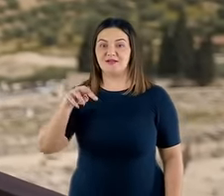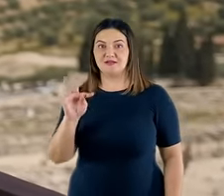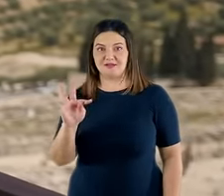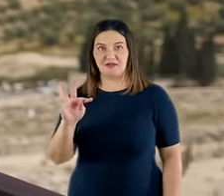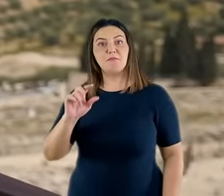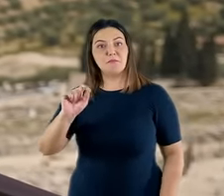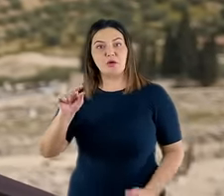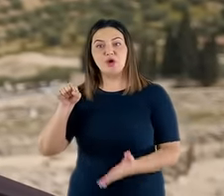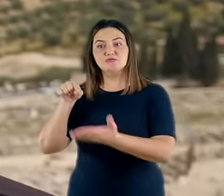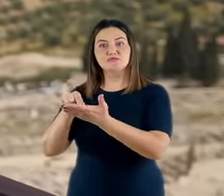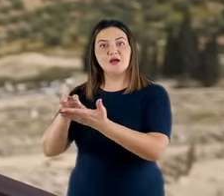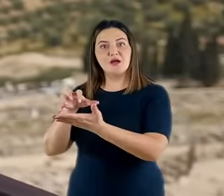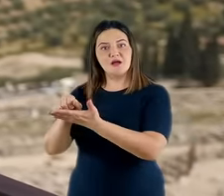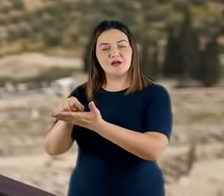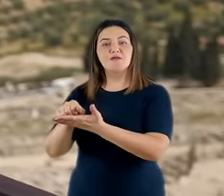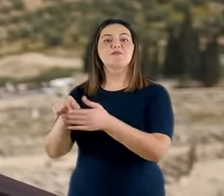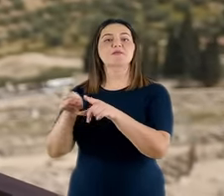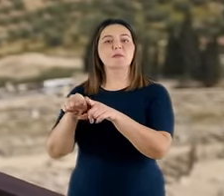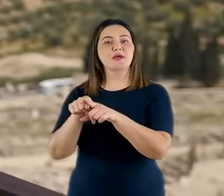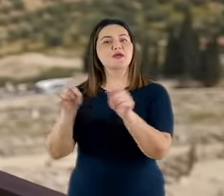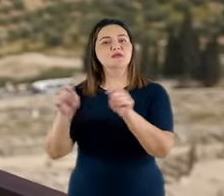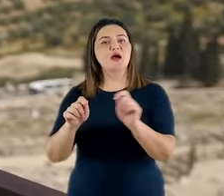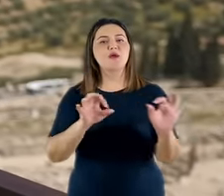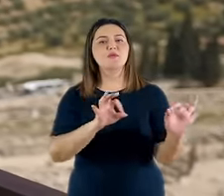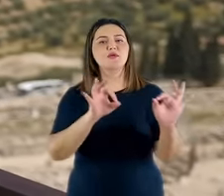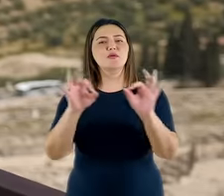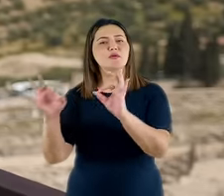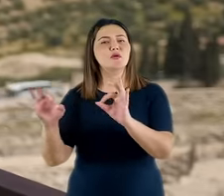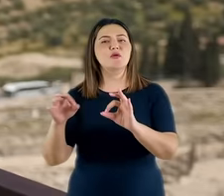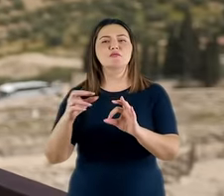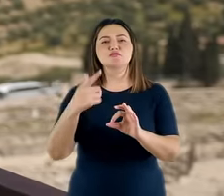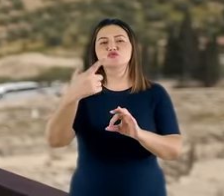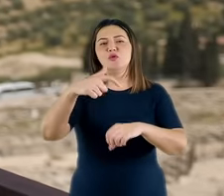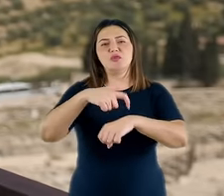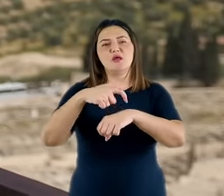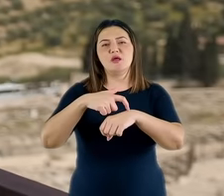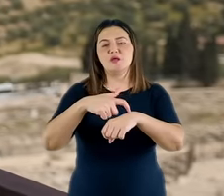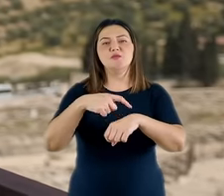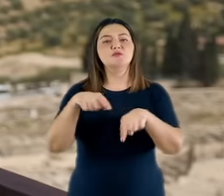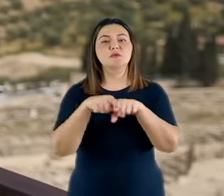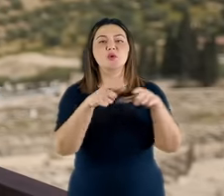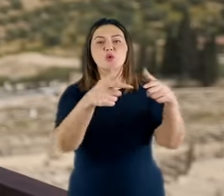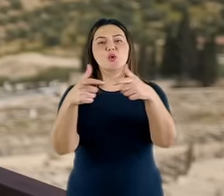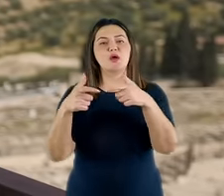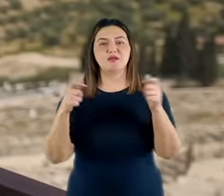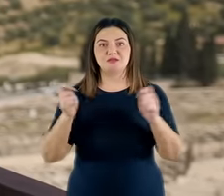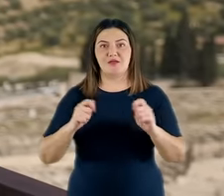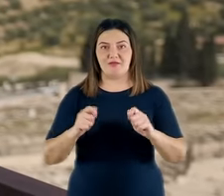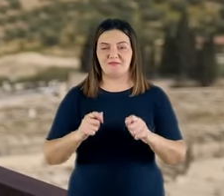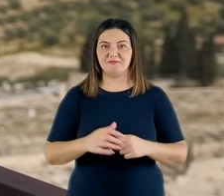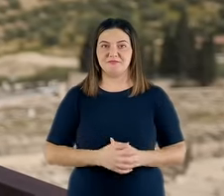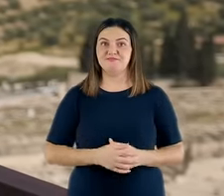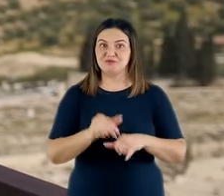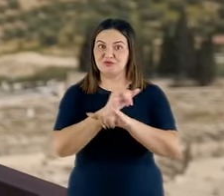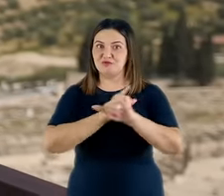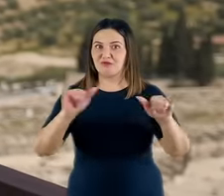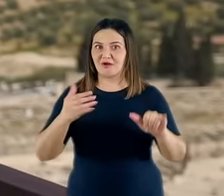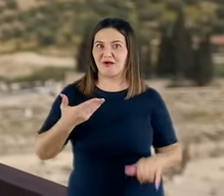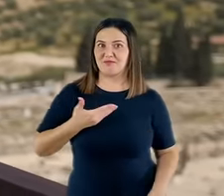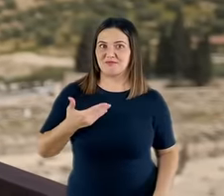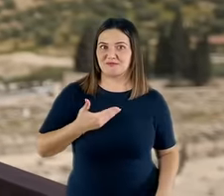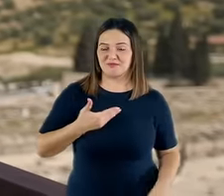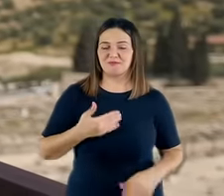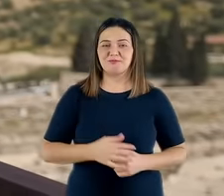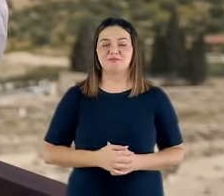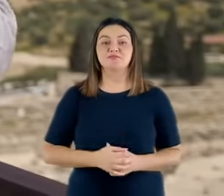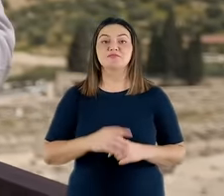canal do YouTube, assim você pode assistir toda a programação do Evidências, quantas vezes quiser, onde quiser. Vai lá, divulgue para os seus